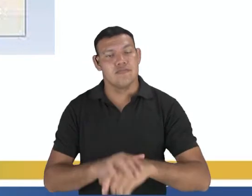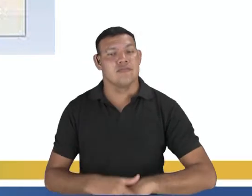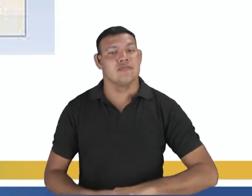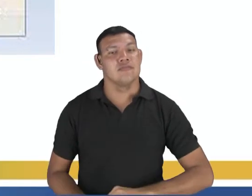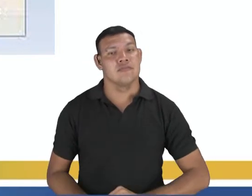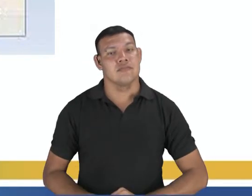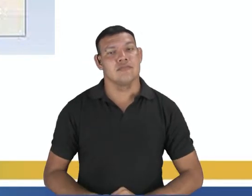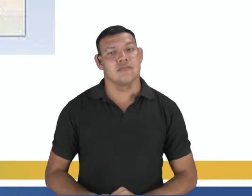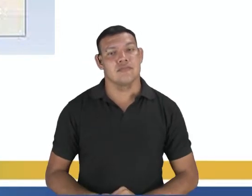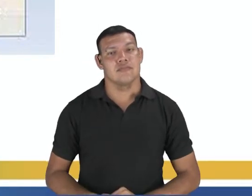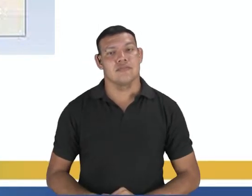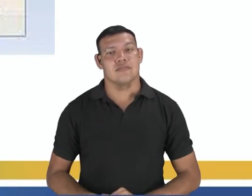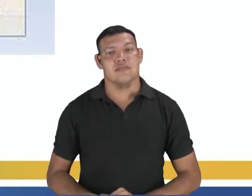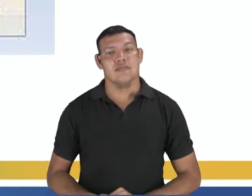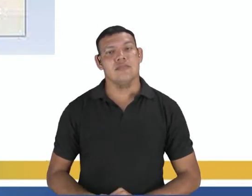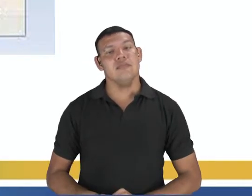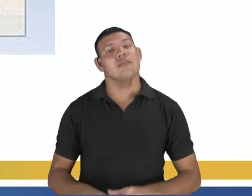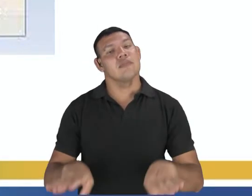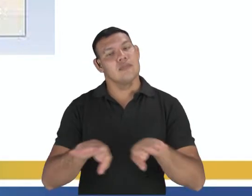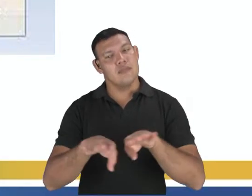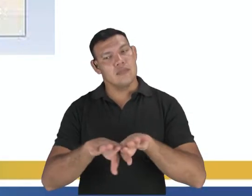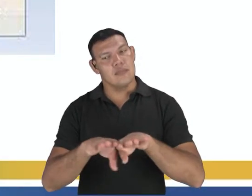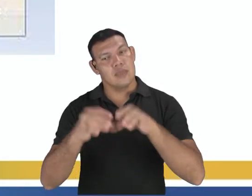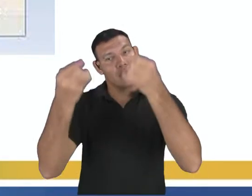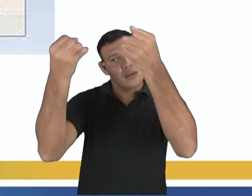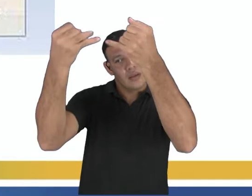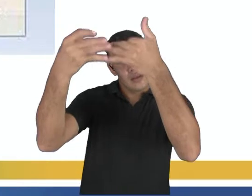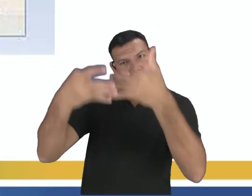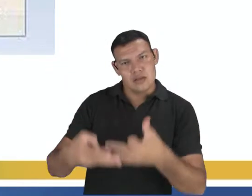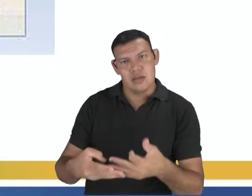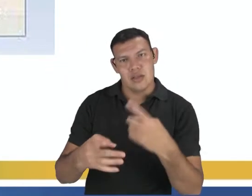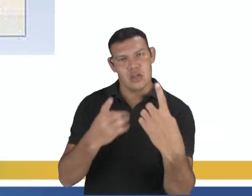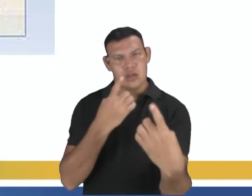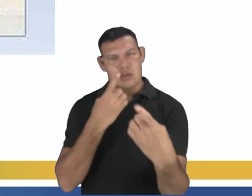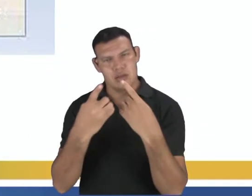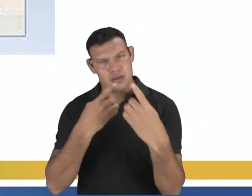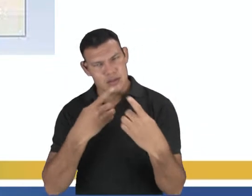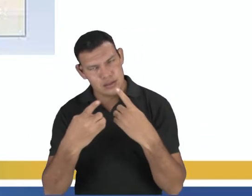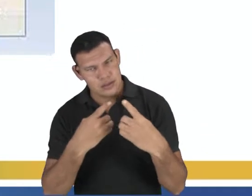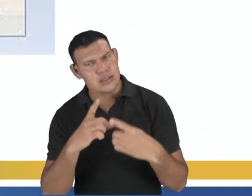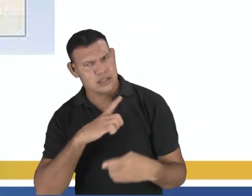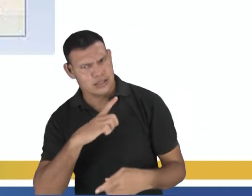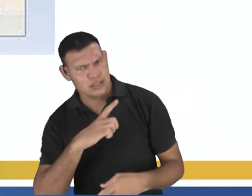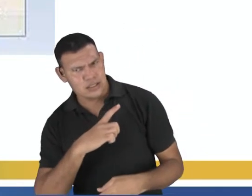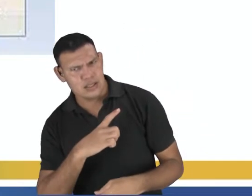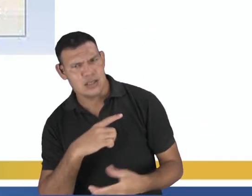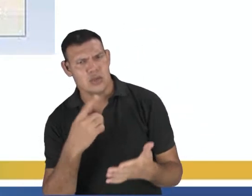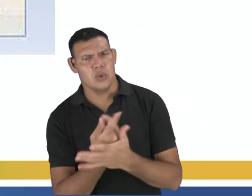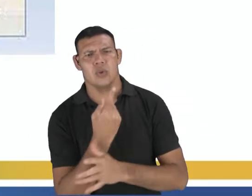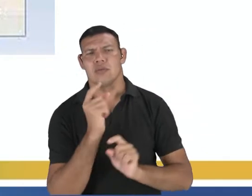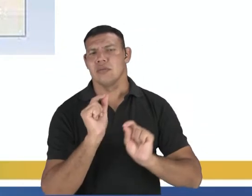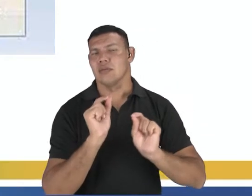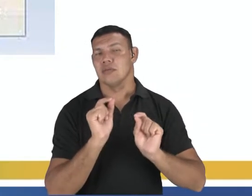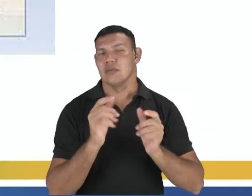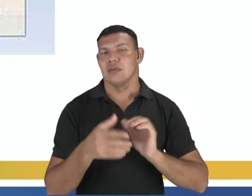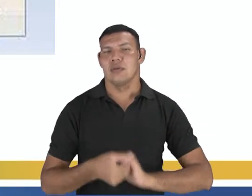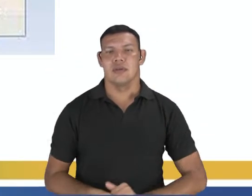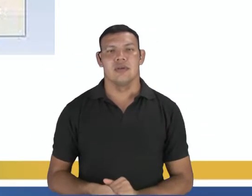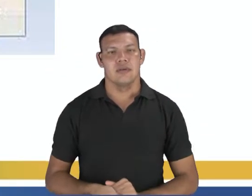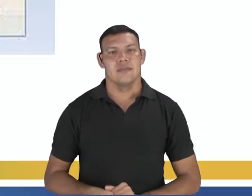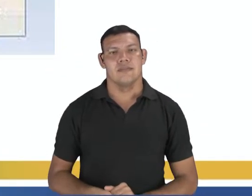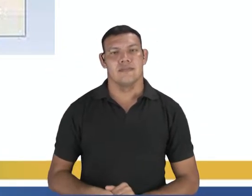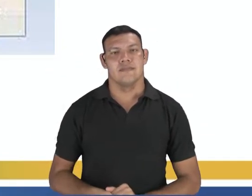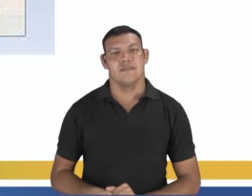na cozinha? Precisaria de uma explicação, né? É um diálogo? Tem um diálogo? Como acontece esse diálogo?